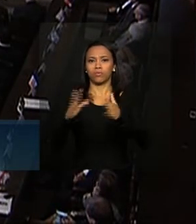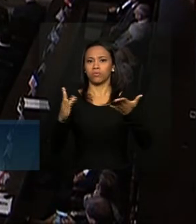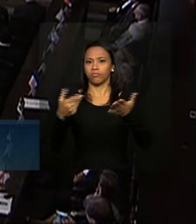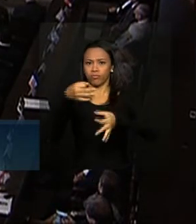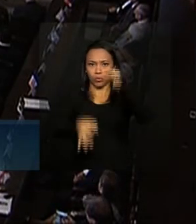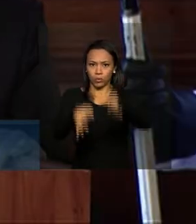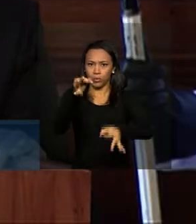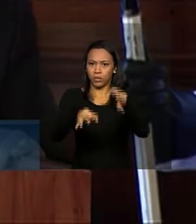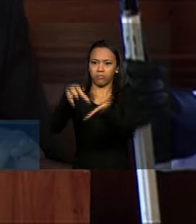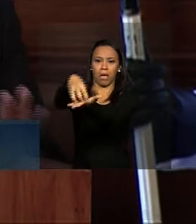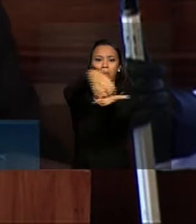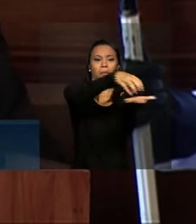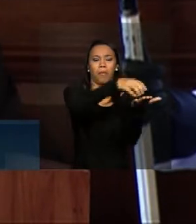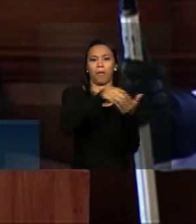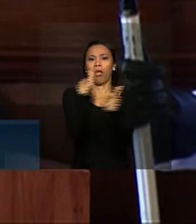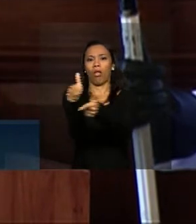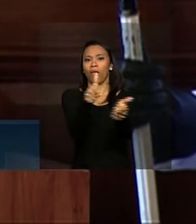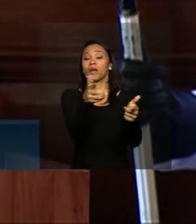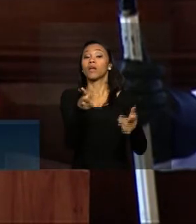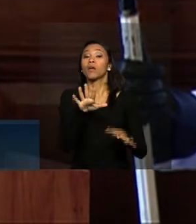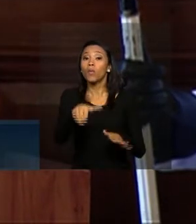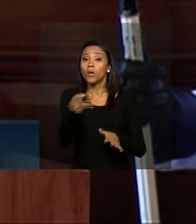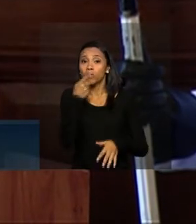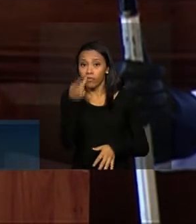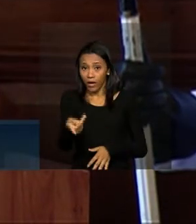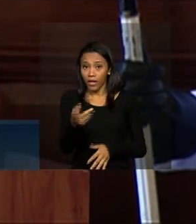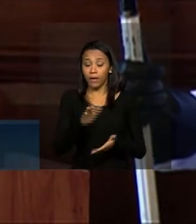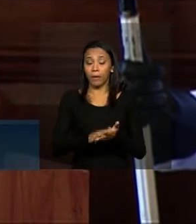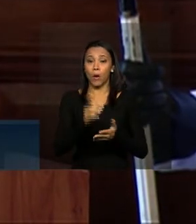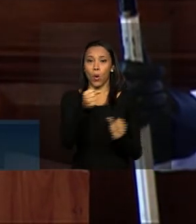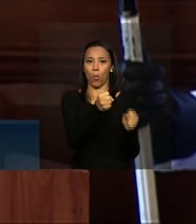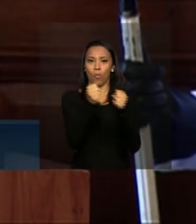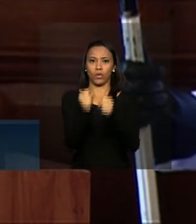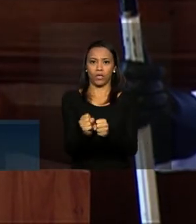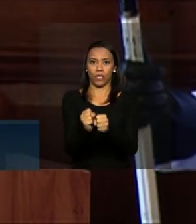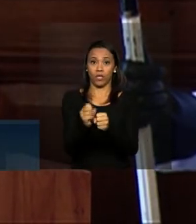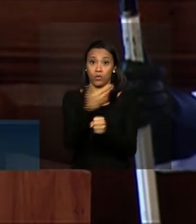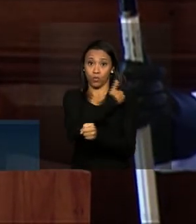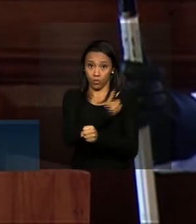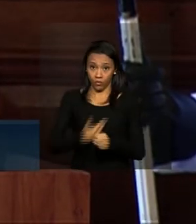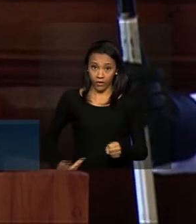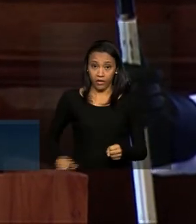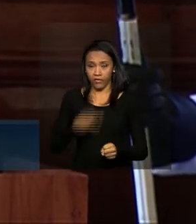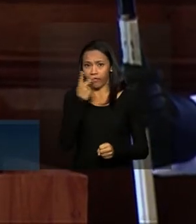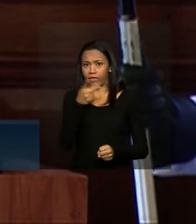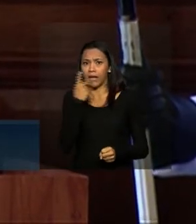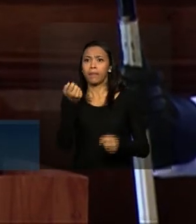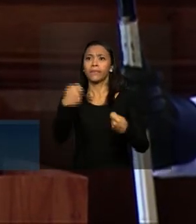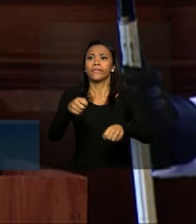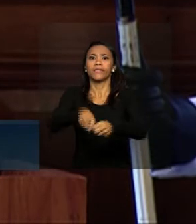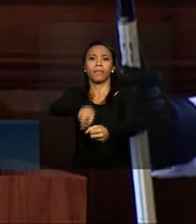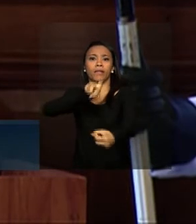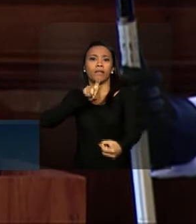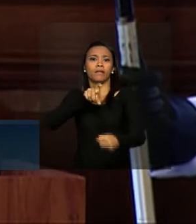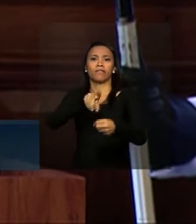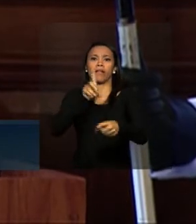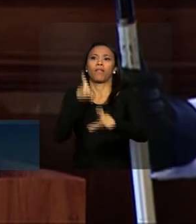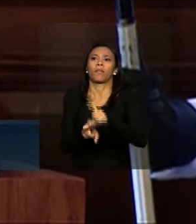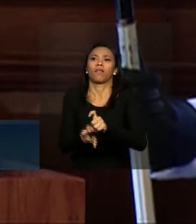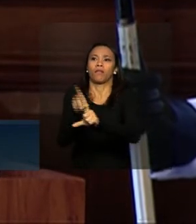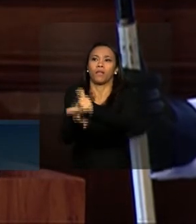interessante, quando se fala em poderes do Estado, as pessoas invocam muito a independência e se esquecem da harmonia,